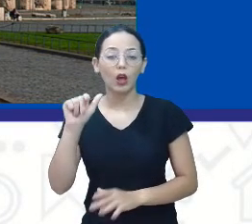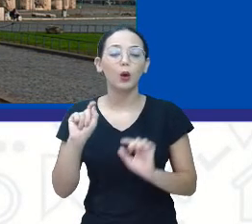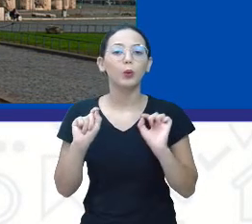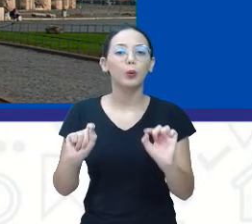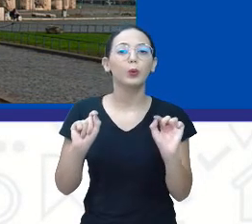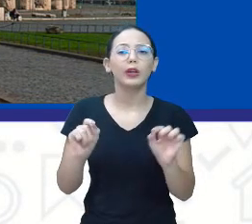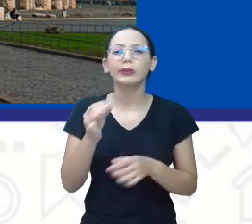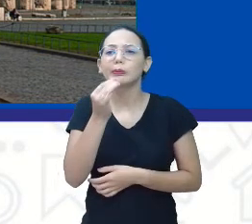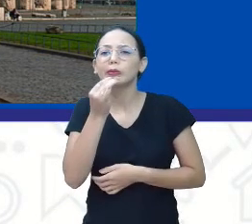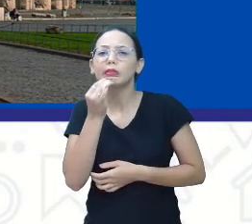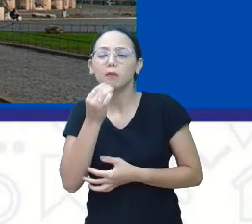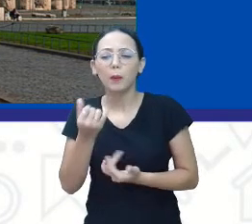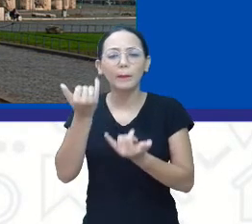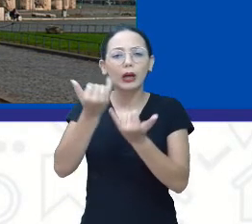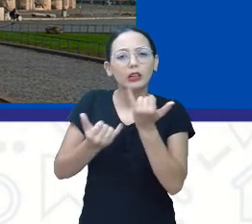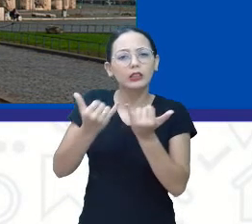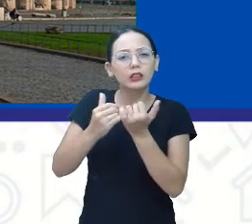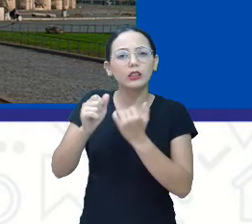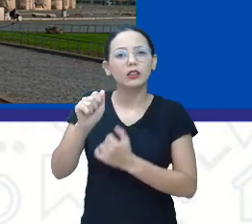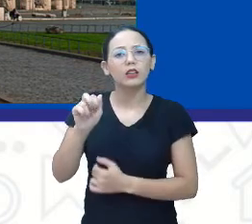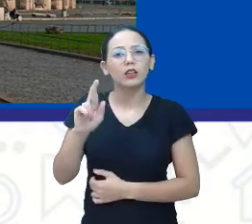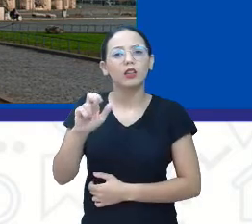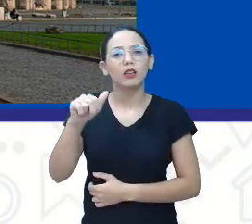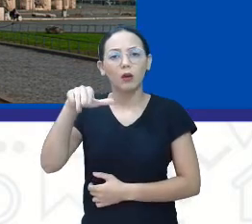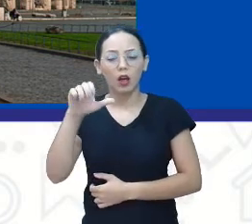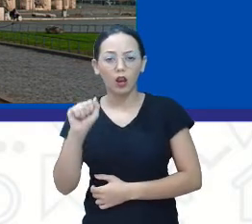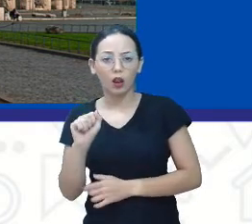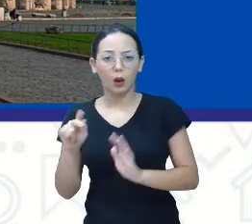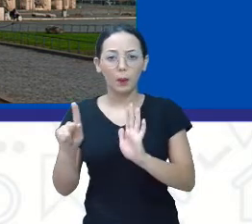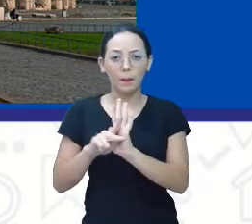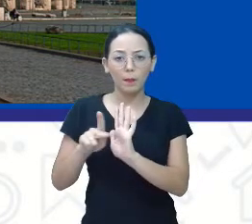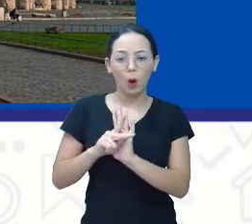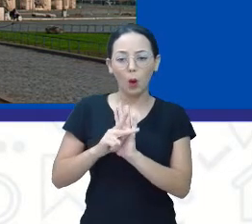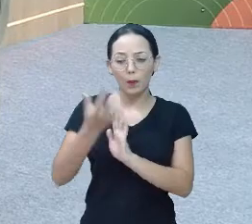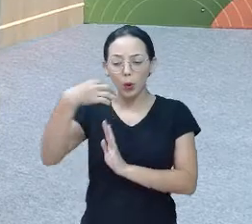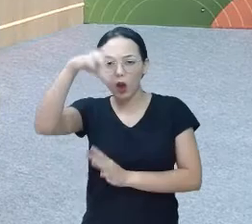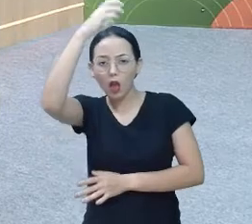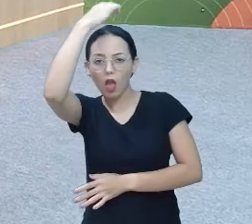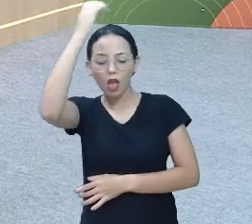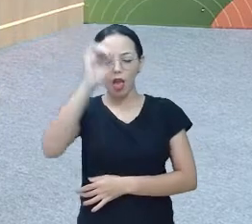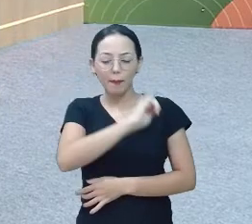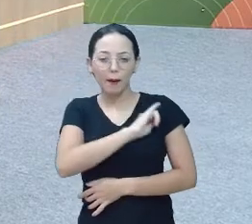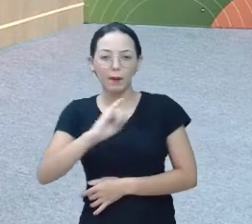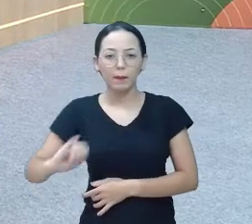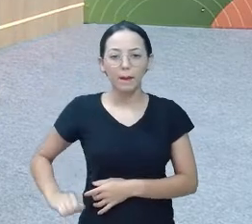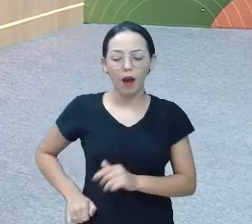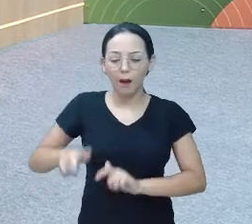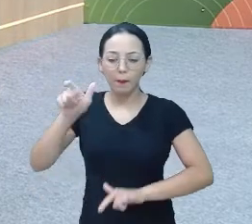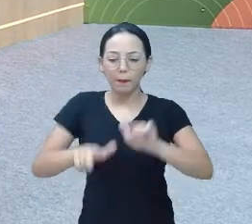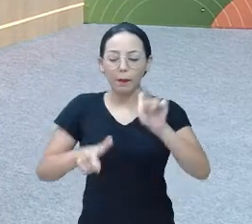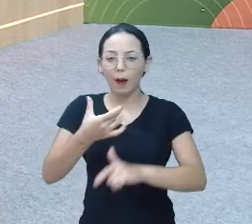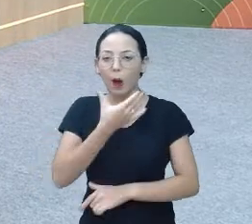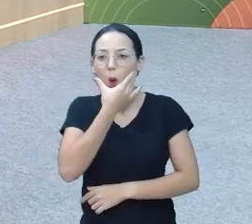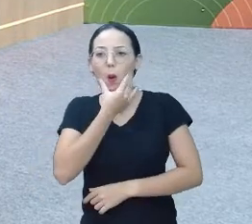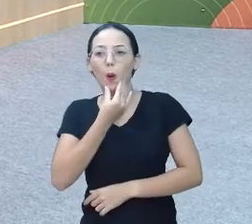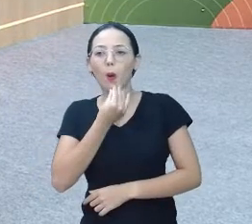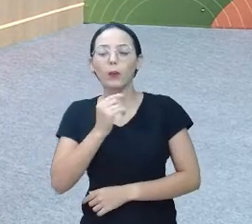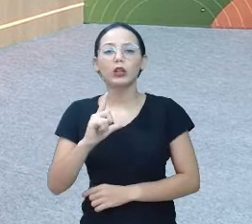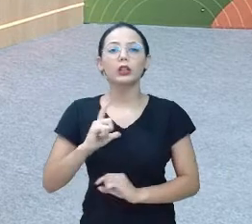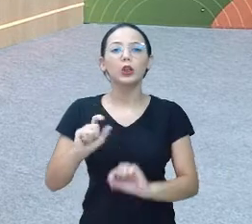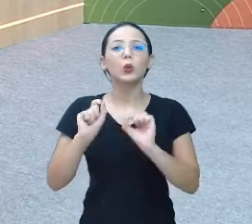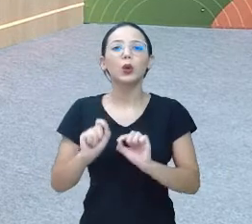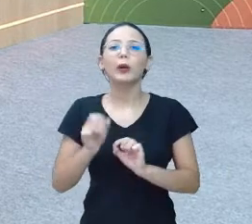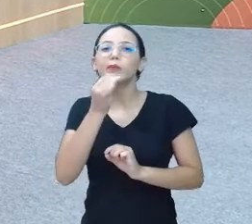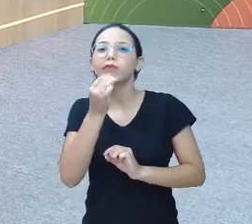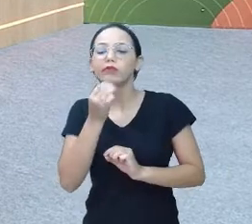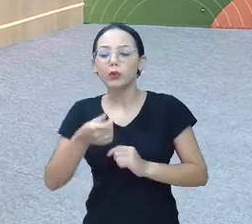uma arena onde os imperadores romanos, eles costumavam colocar aqui para